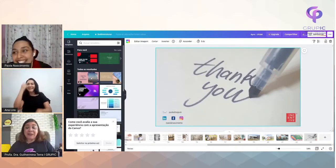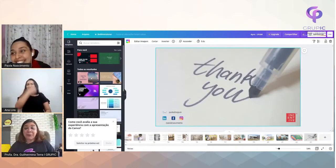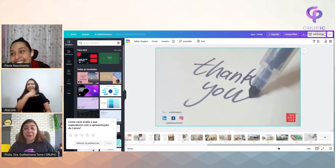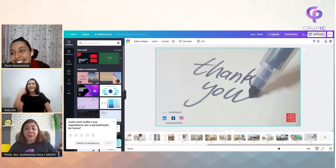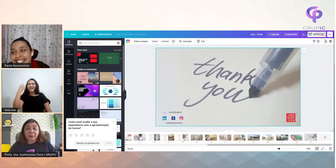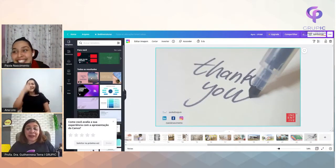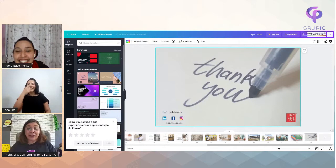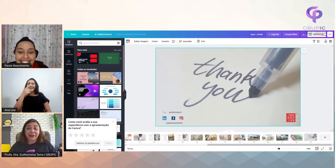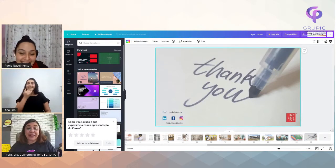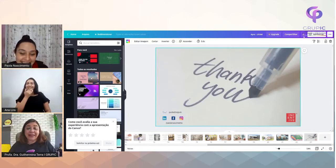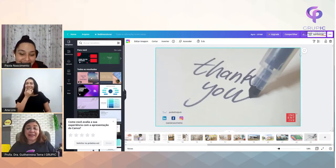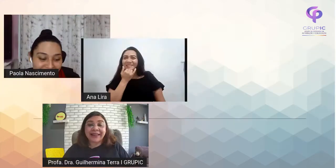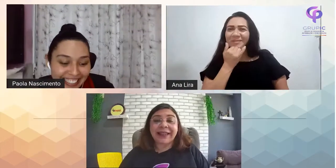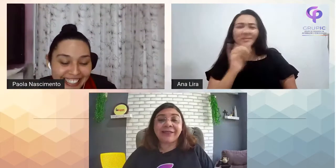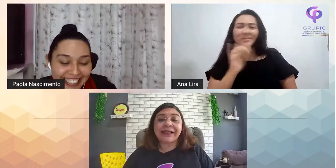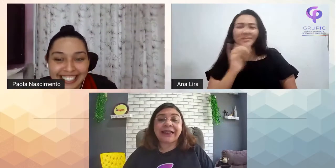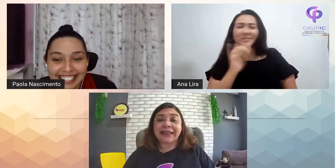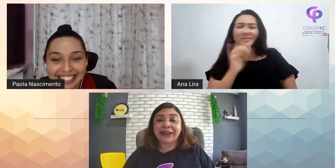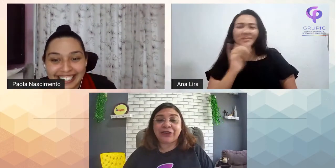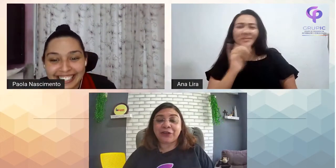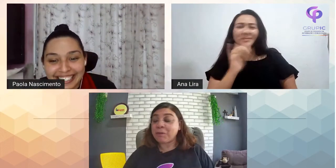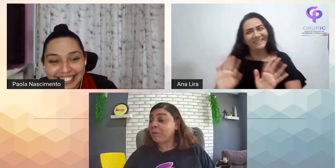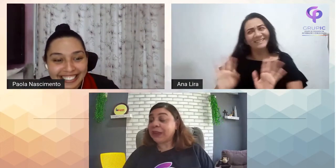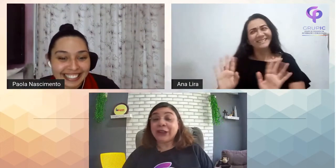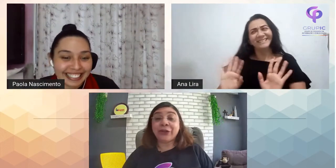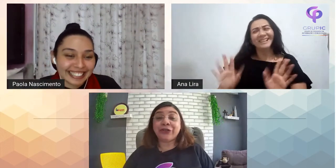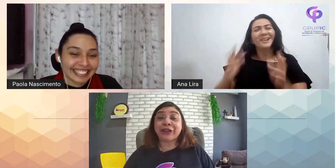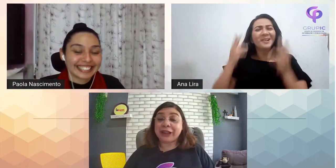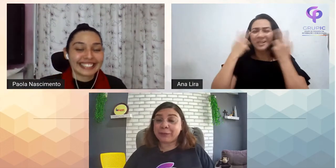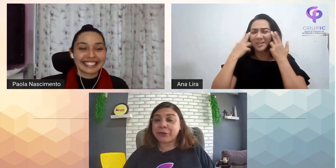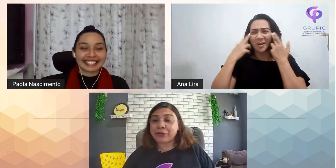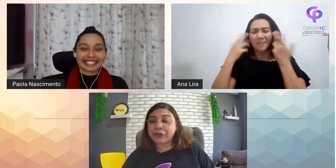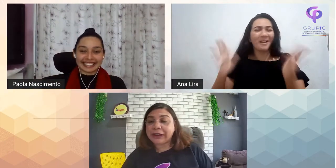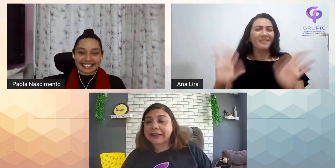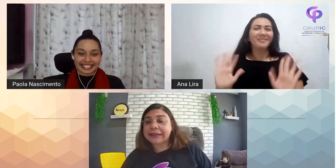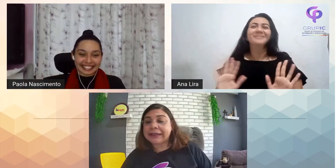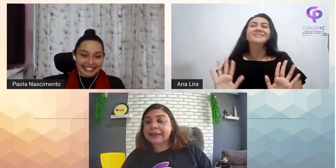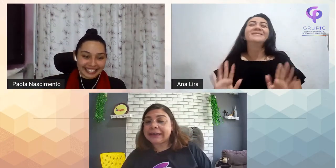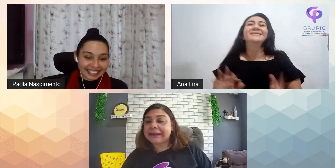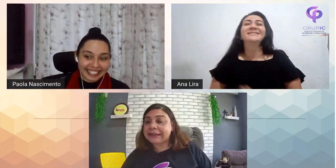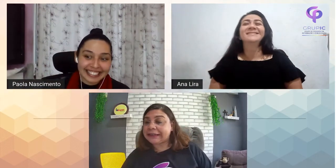Nem se preocupe, gatinha. É o seguinte, nós temos